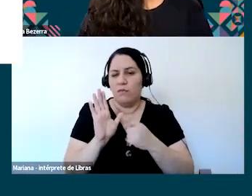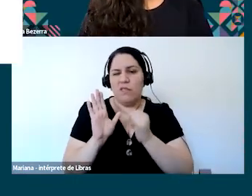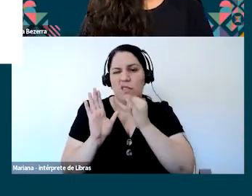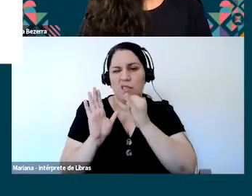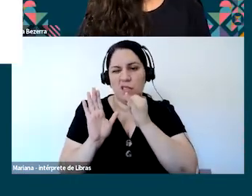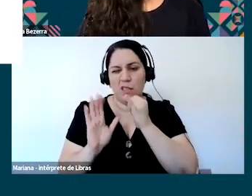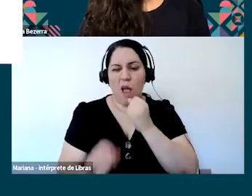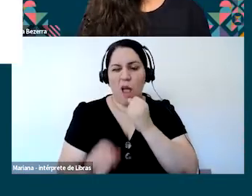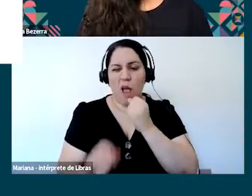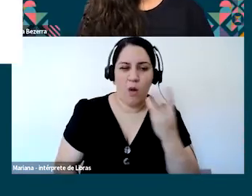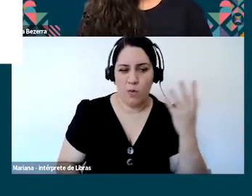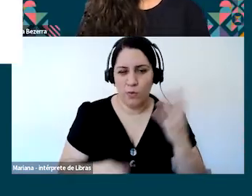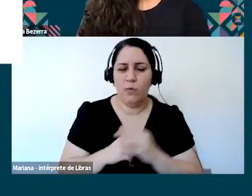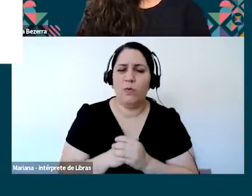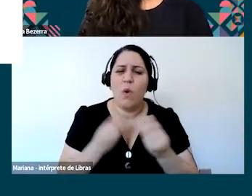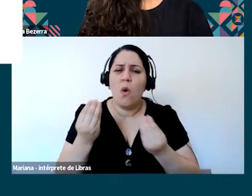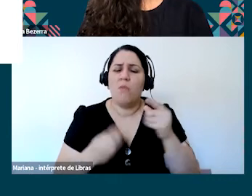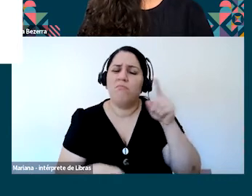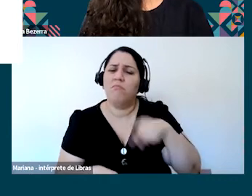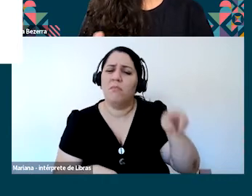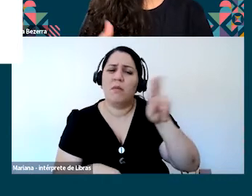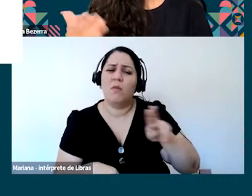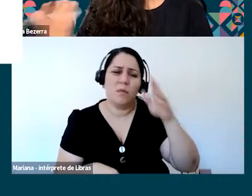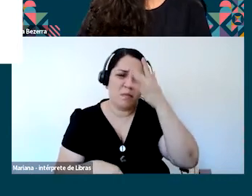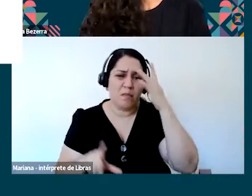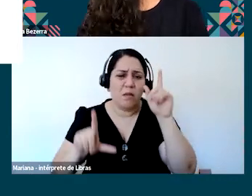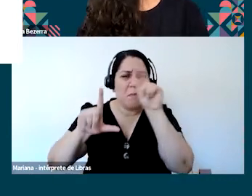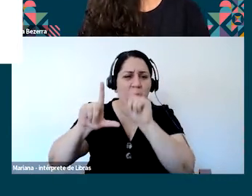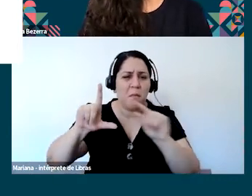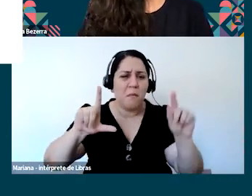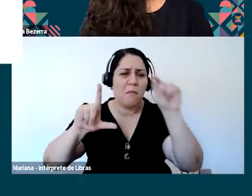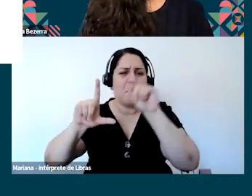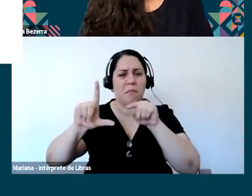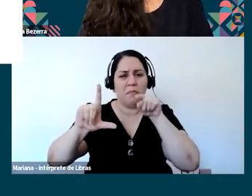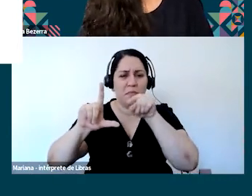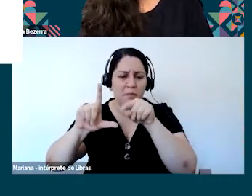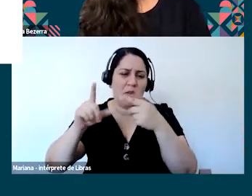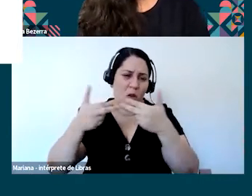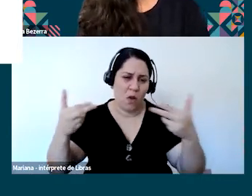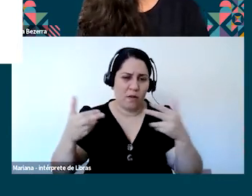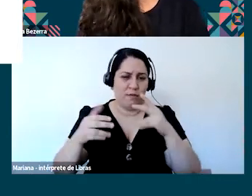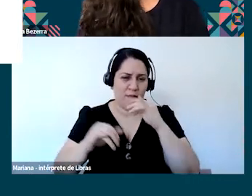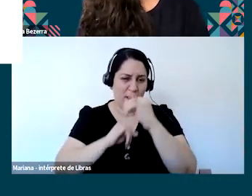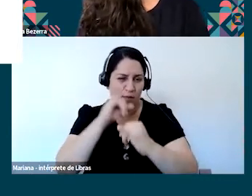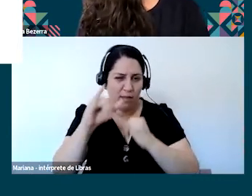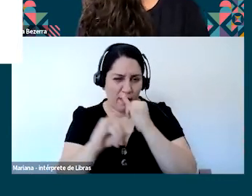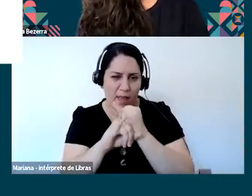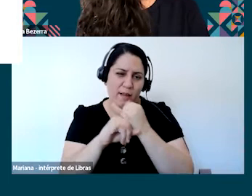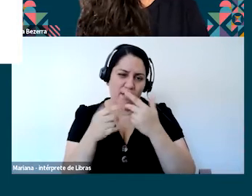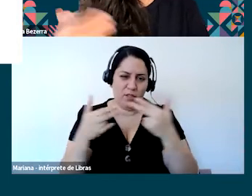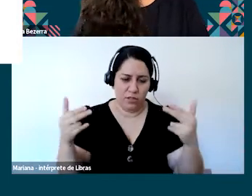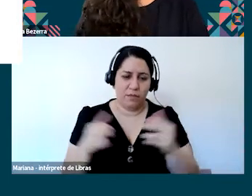trouxe aqui alguns exemplos para mostrar para vocês como é que as pessoas normalmente navegam na internet ou em aparelhos